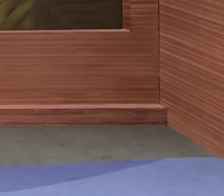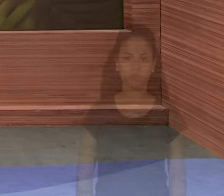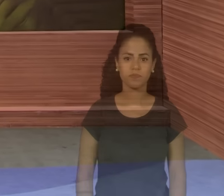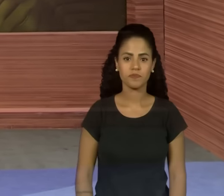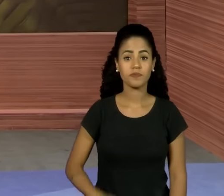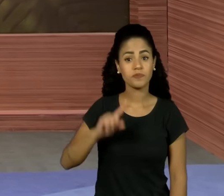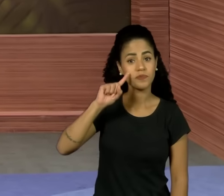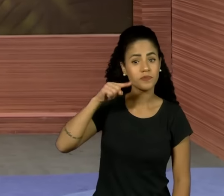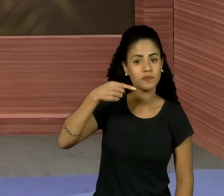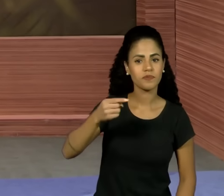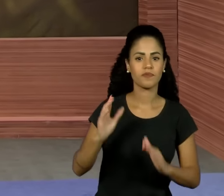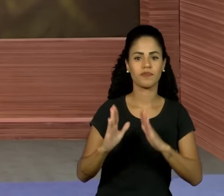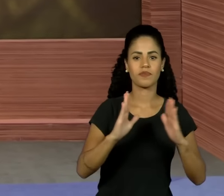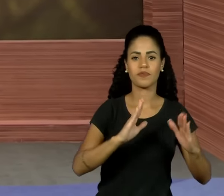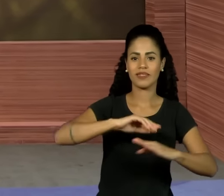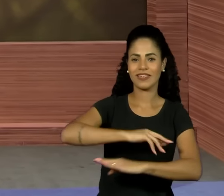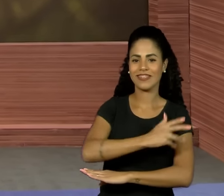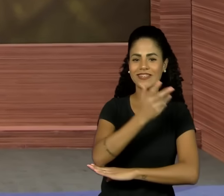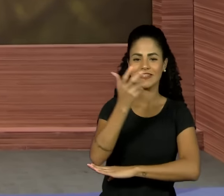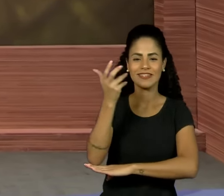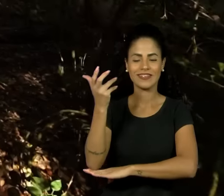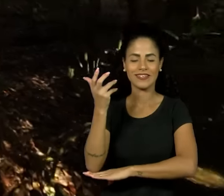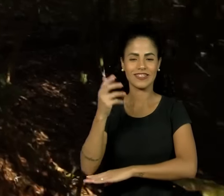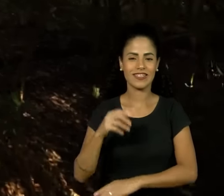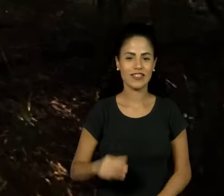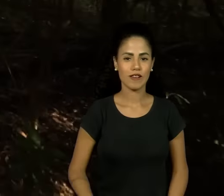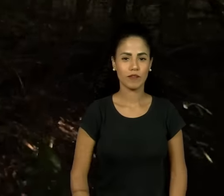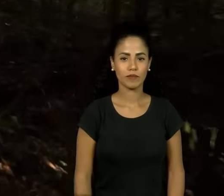Você vai ver a seguir aqui no Repórter Eco.